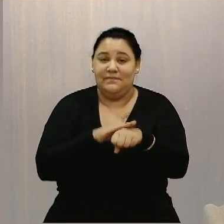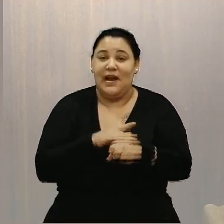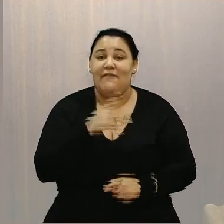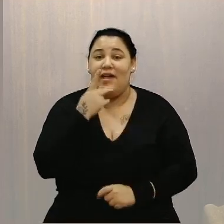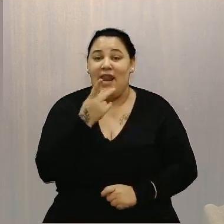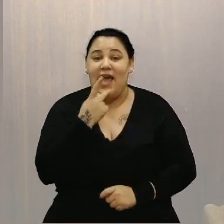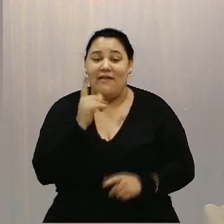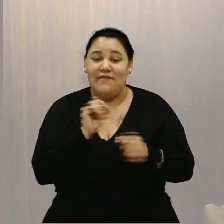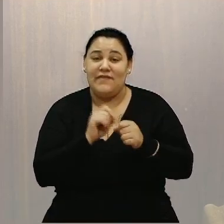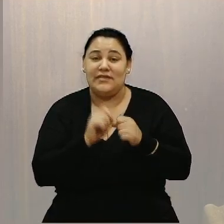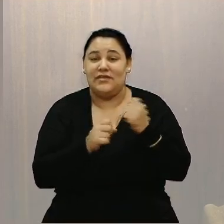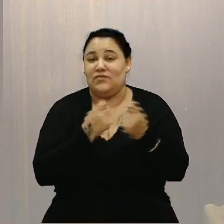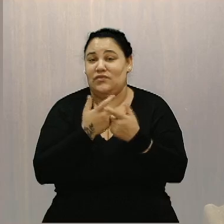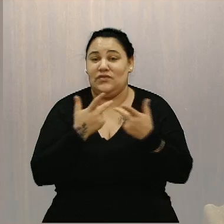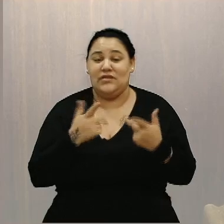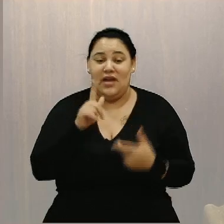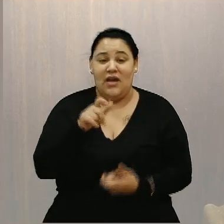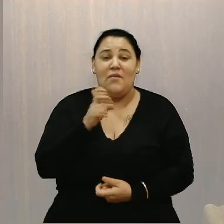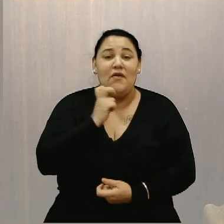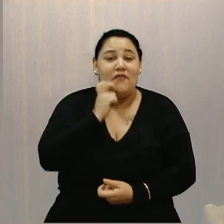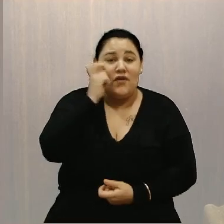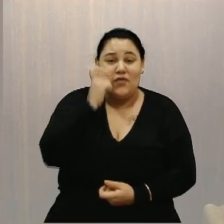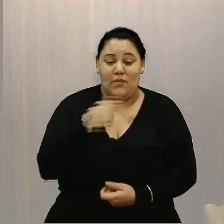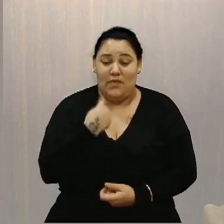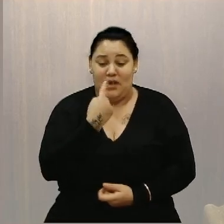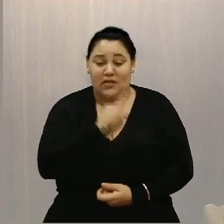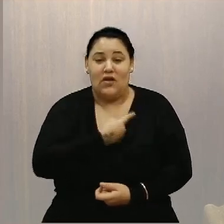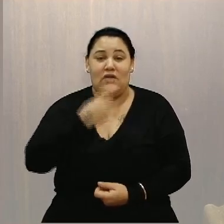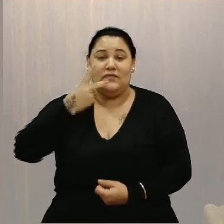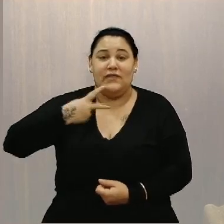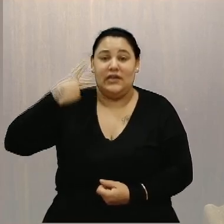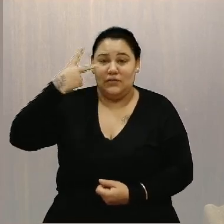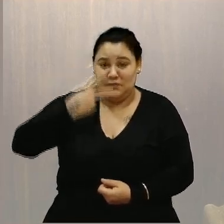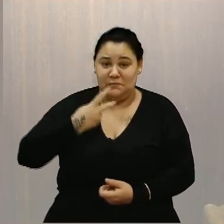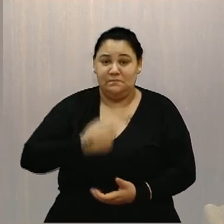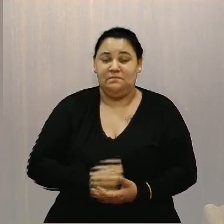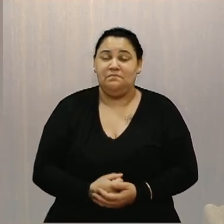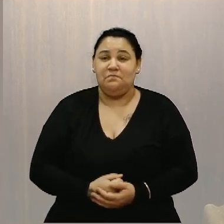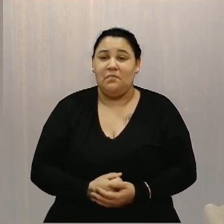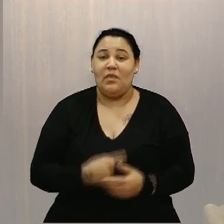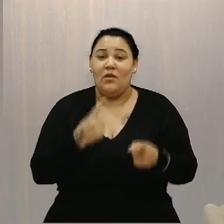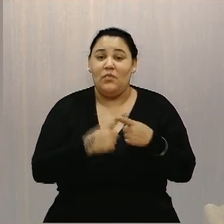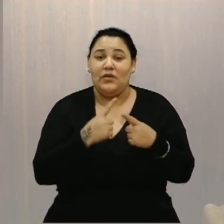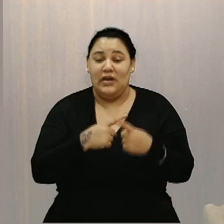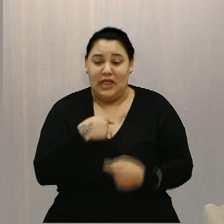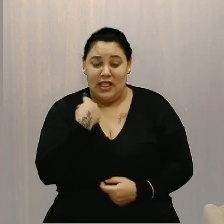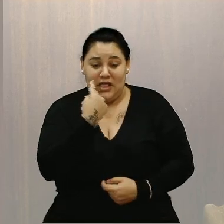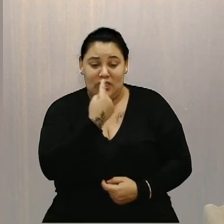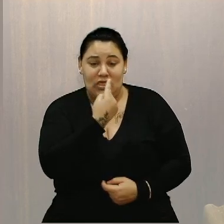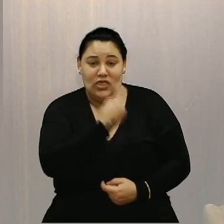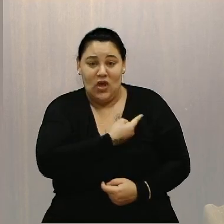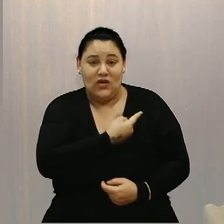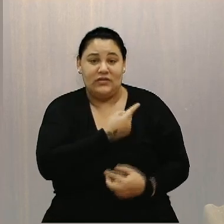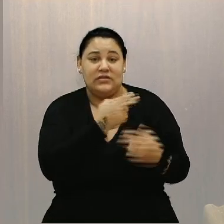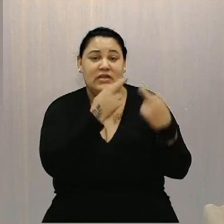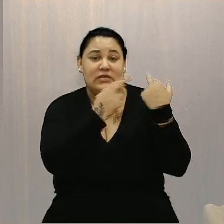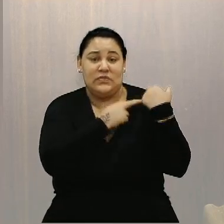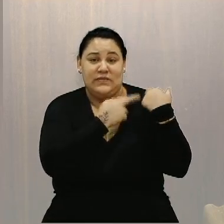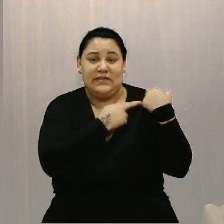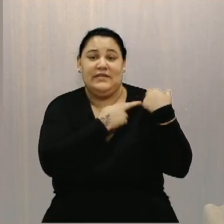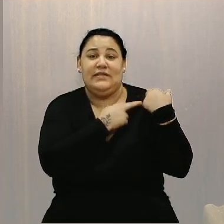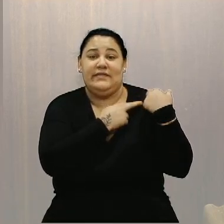alguma coisa, é uma vergonha para nós, vereadores, porque depois fica na nossa responsabilidade e eles